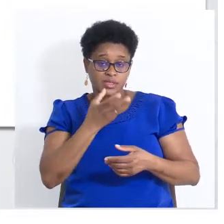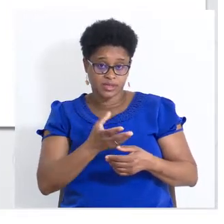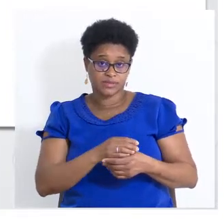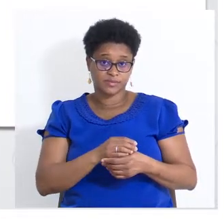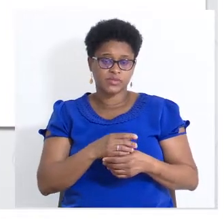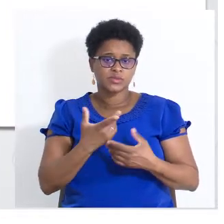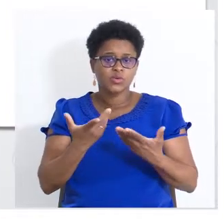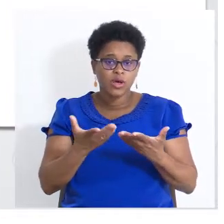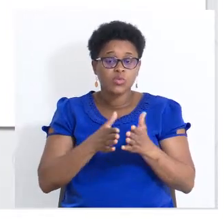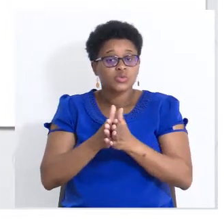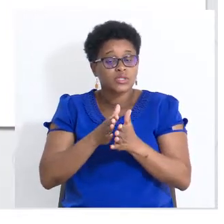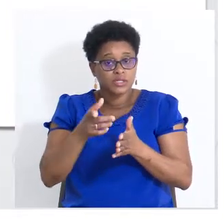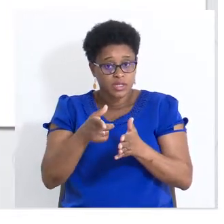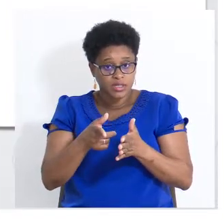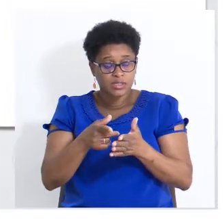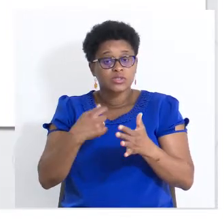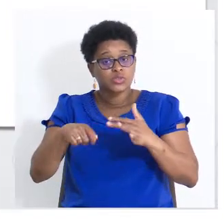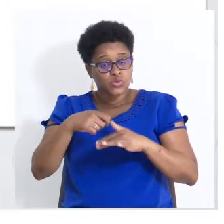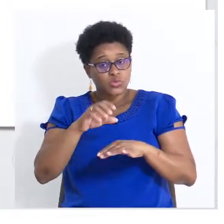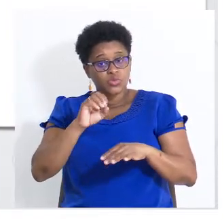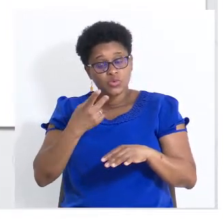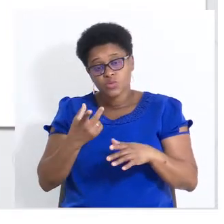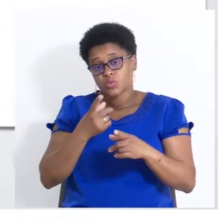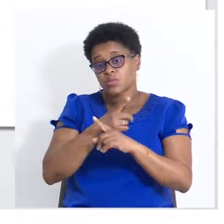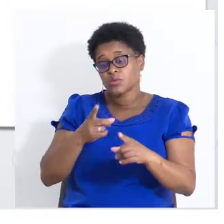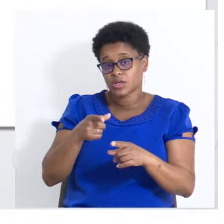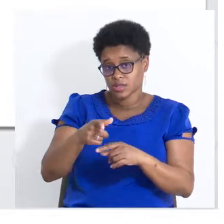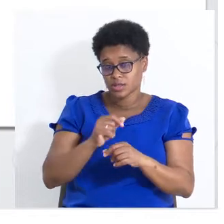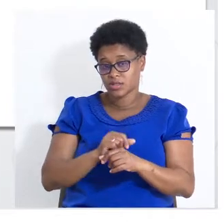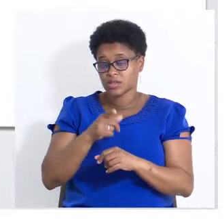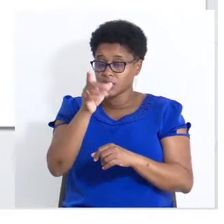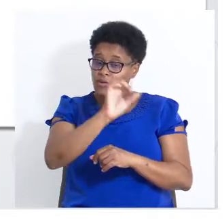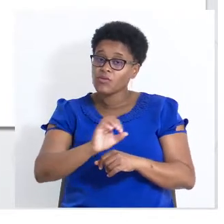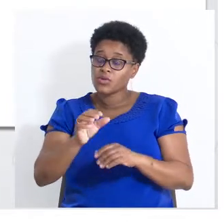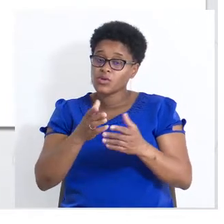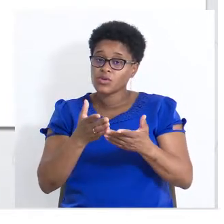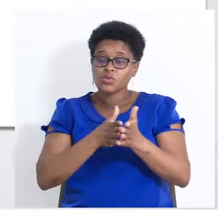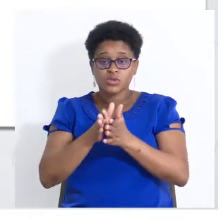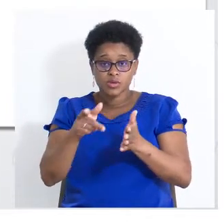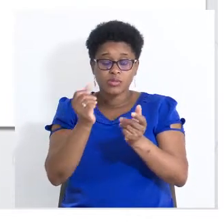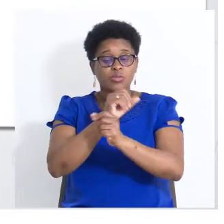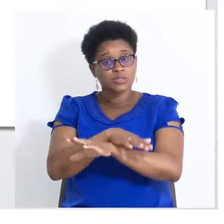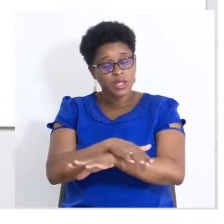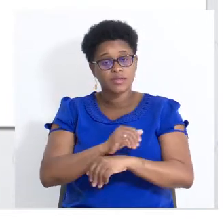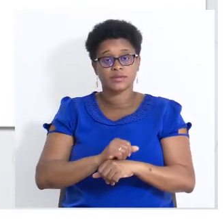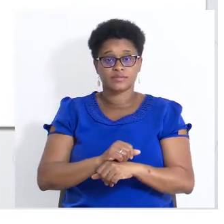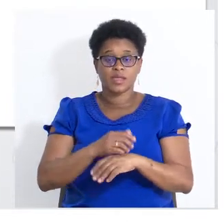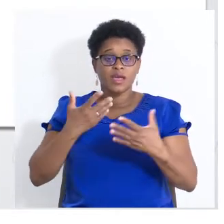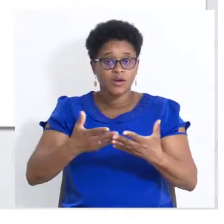explicar o uso desses recursos ou então as razões que se utilizou para tal